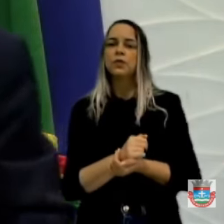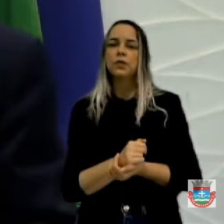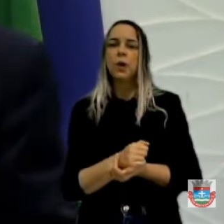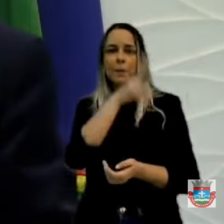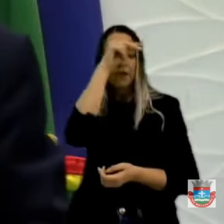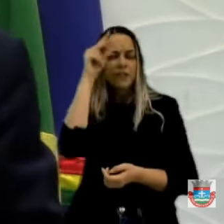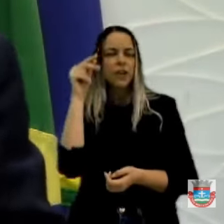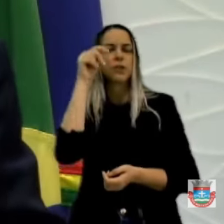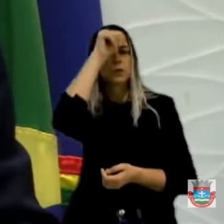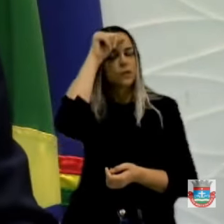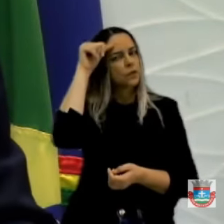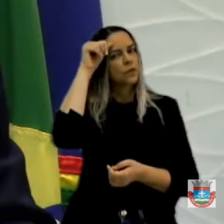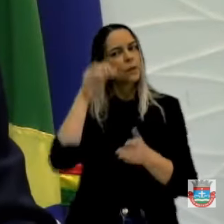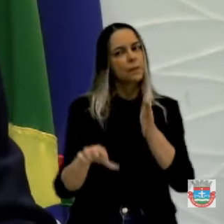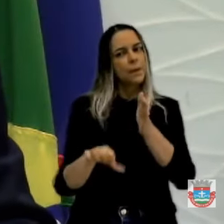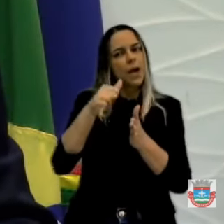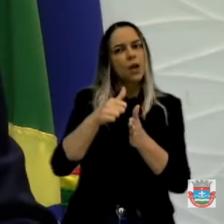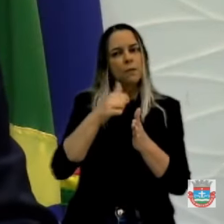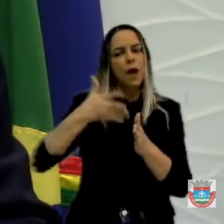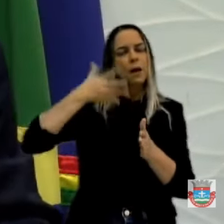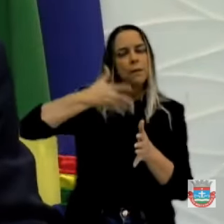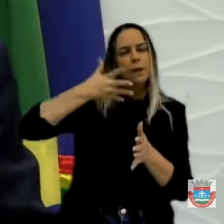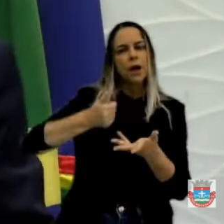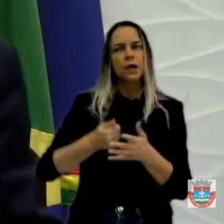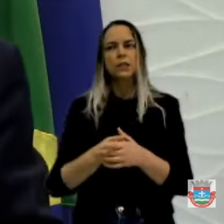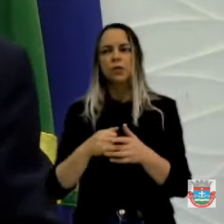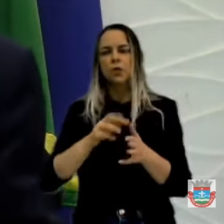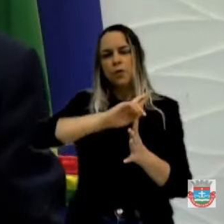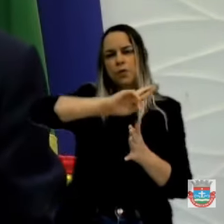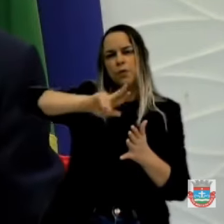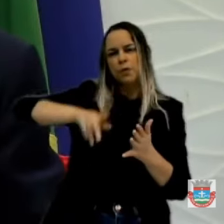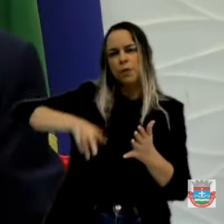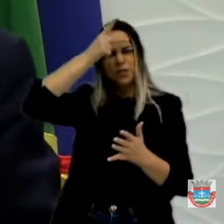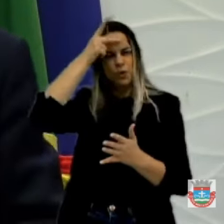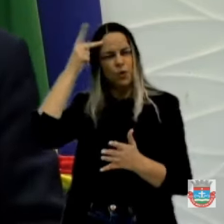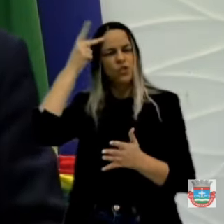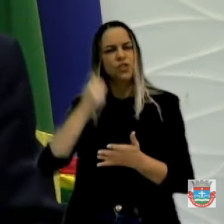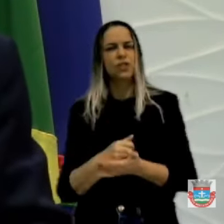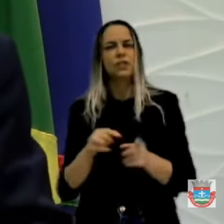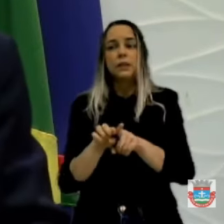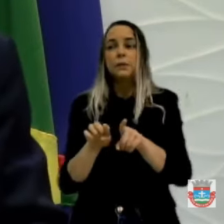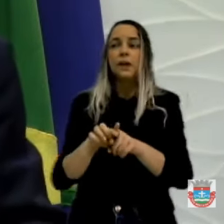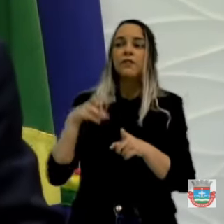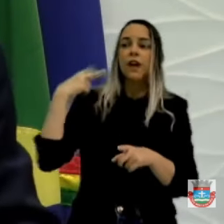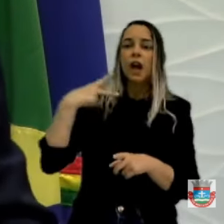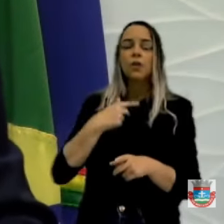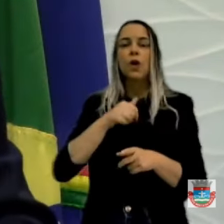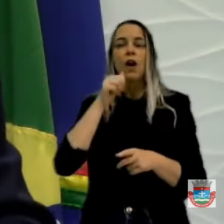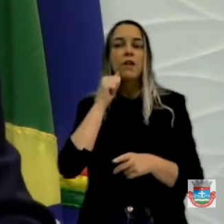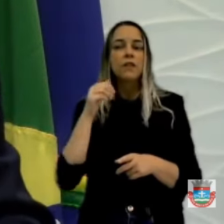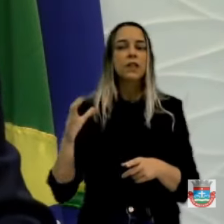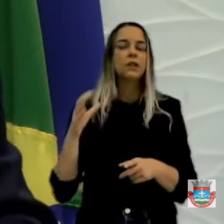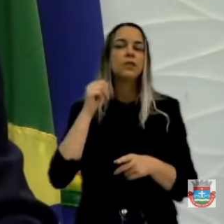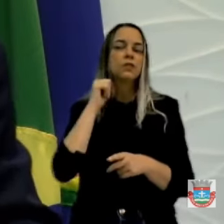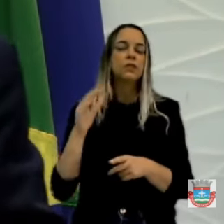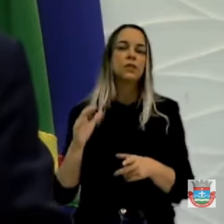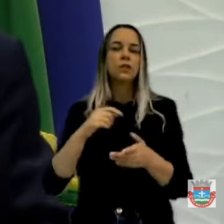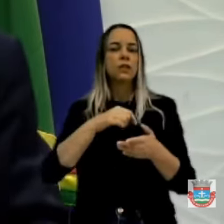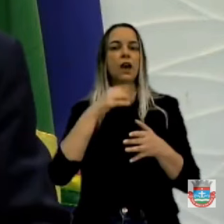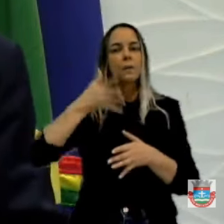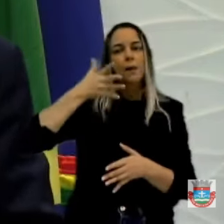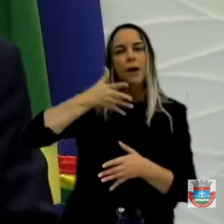Alexandre Batidé para falar primeiro, de várias pessoas. Até o vereador Avanil estava escrito para falar. E não